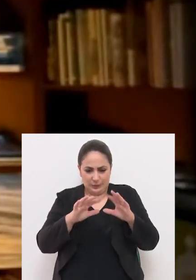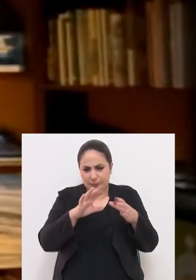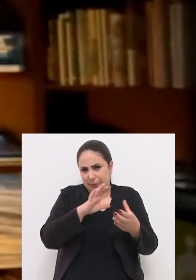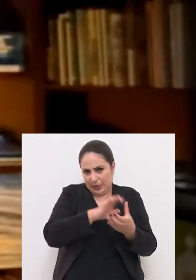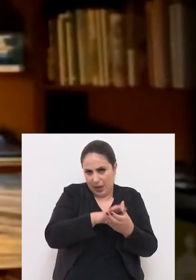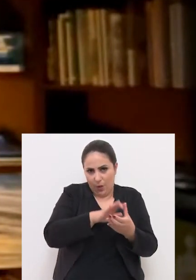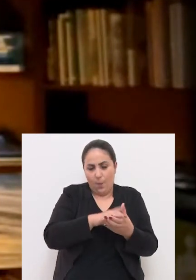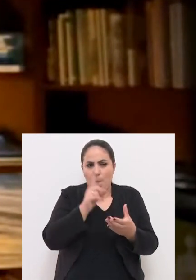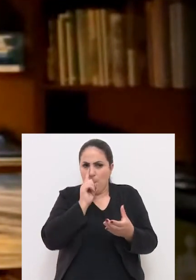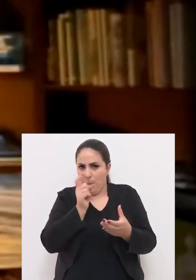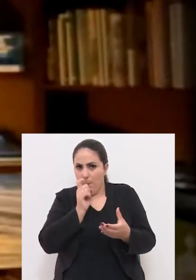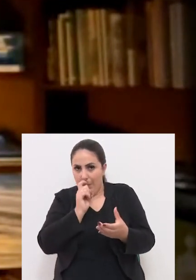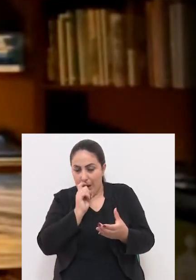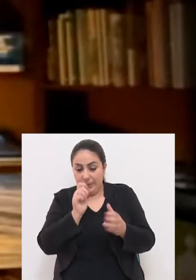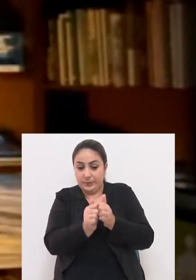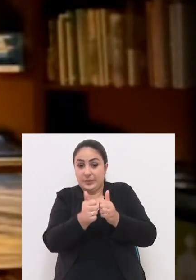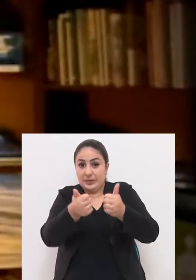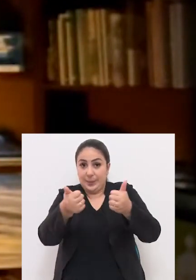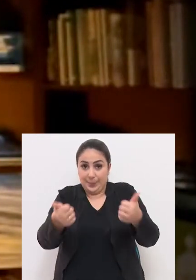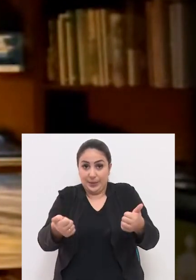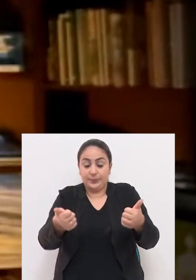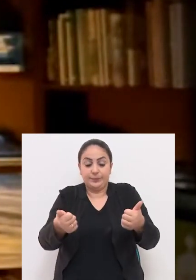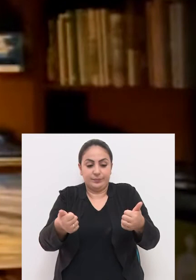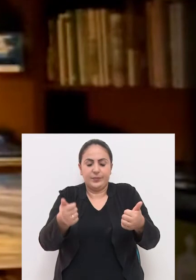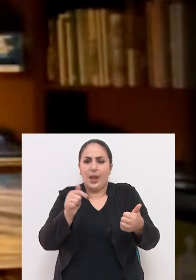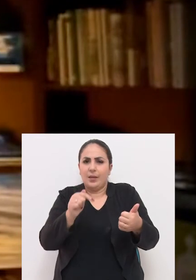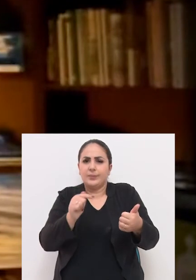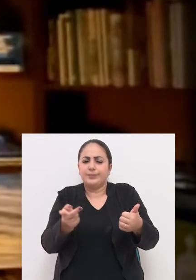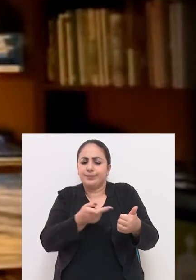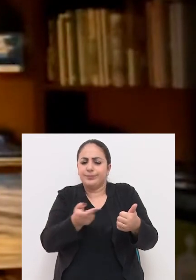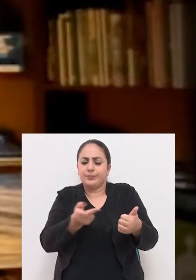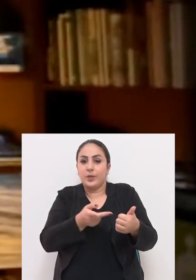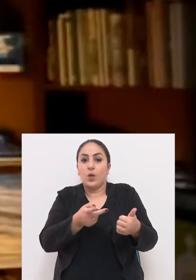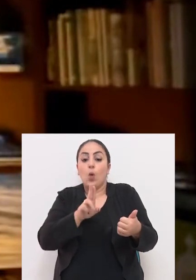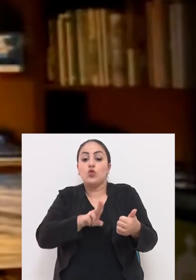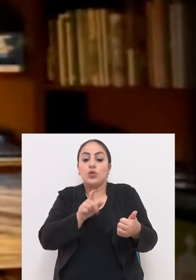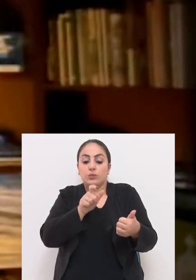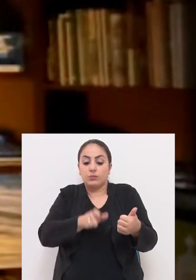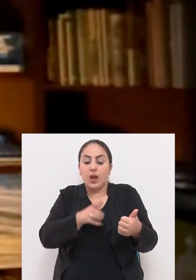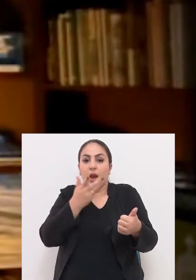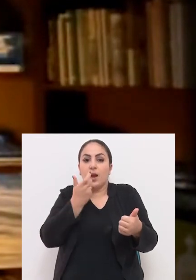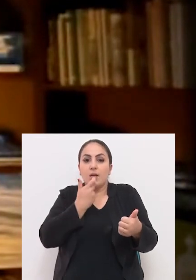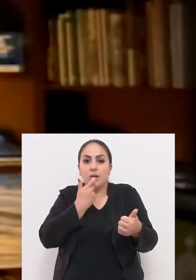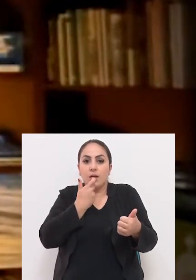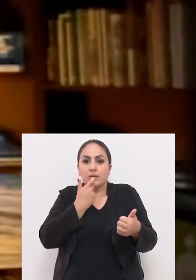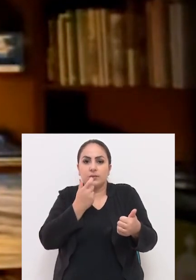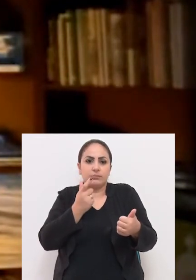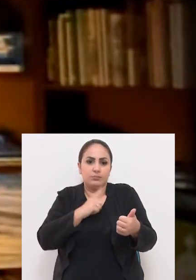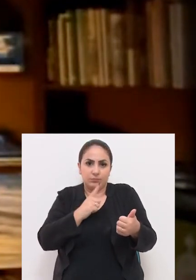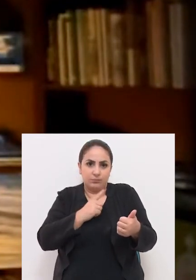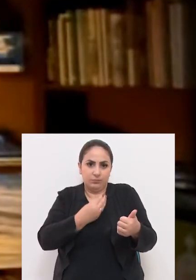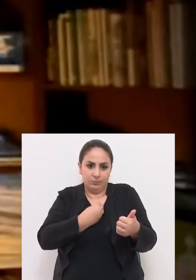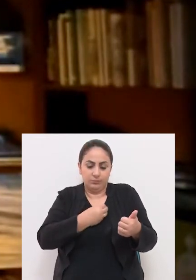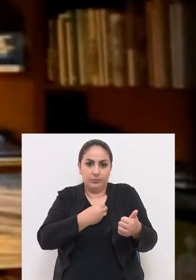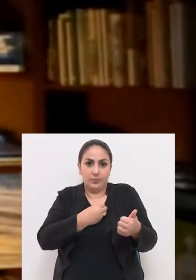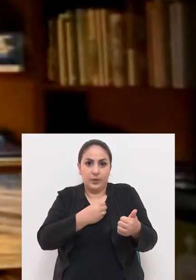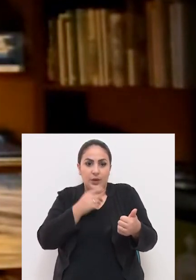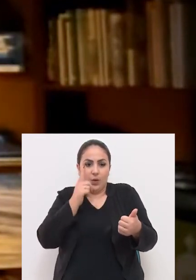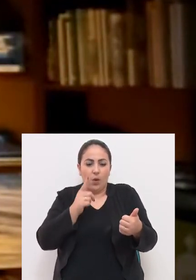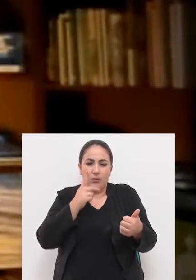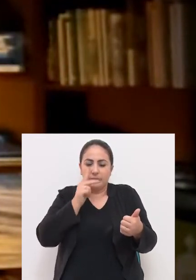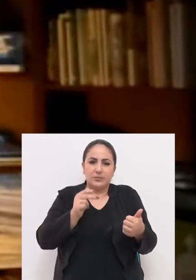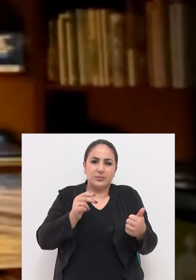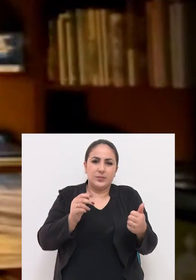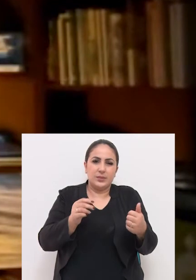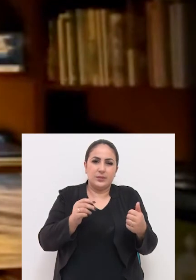Os cônjuges, seja pai, seja mãe, quando eles se separam, eles acabam utilizando o filho de tenra idade